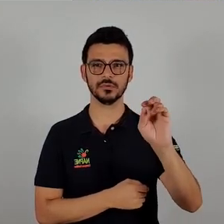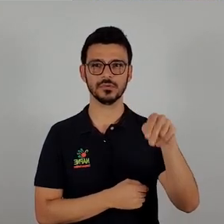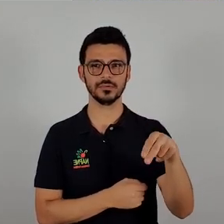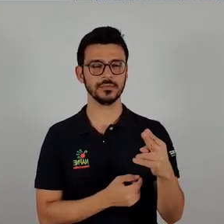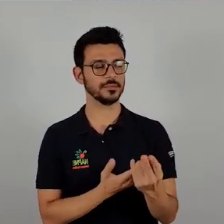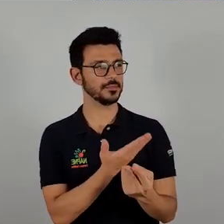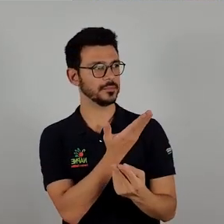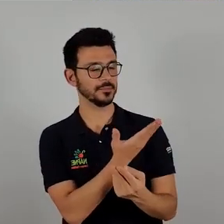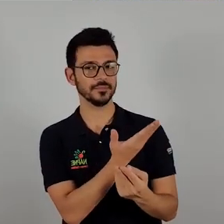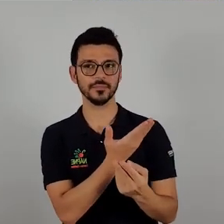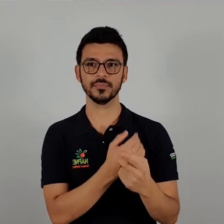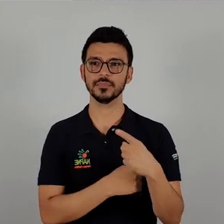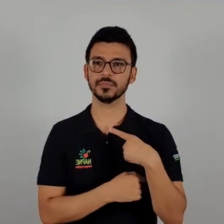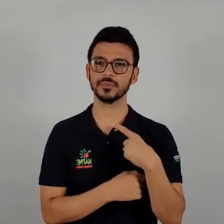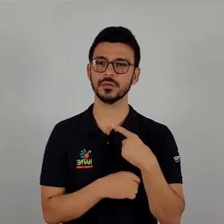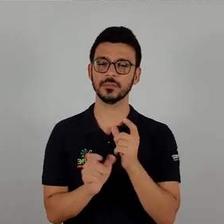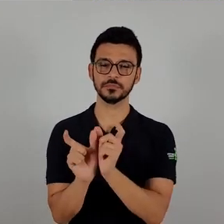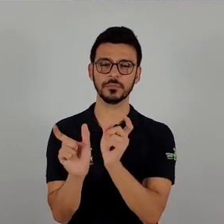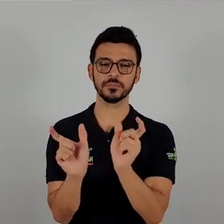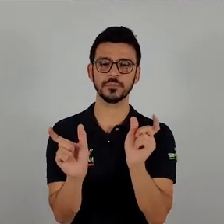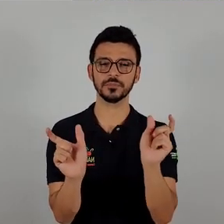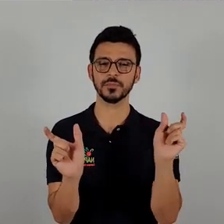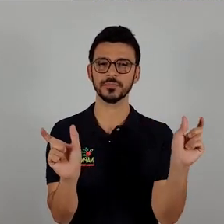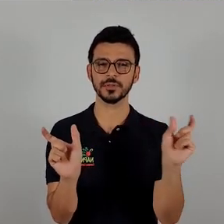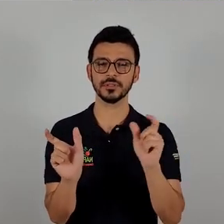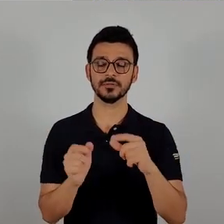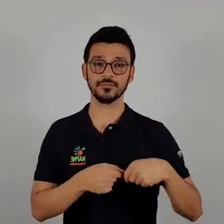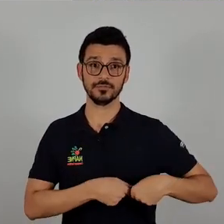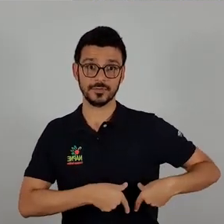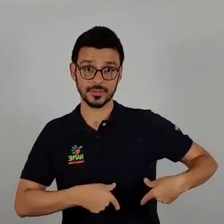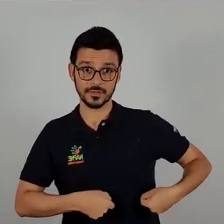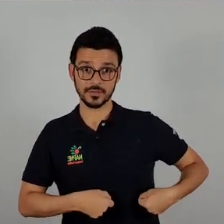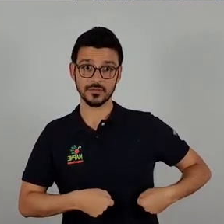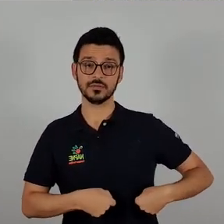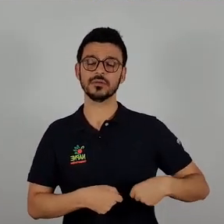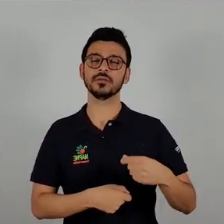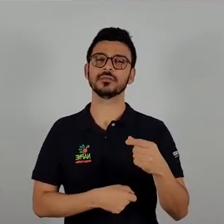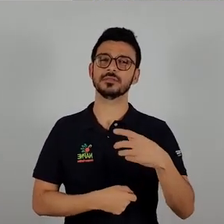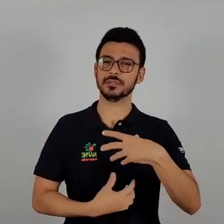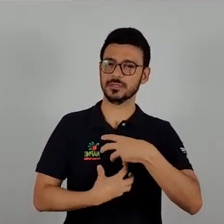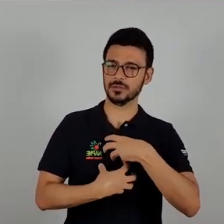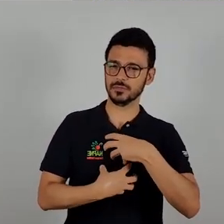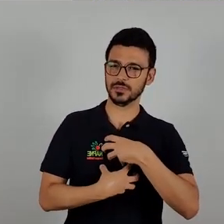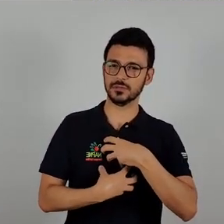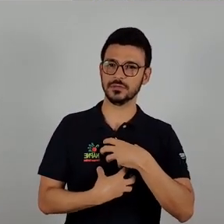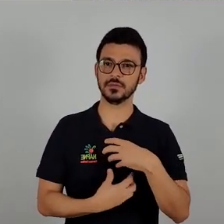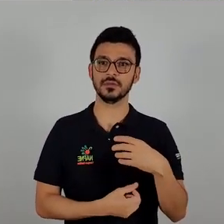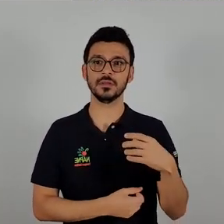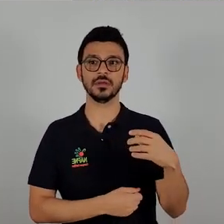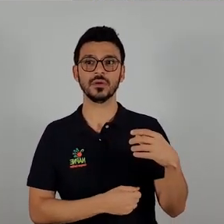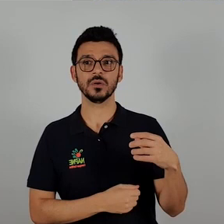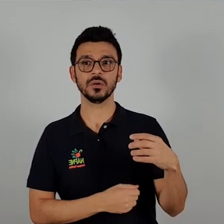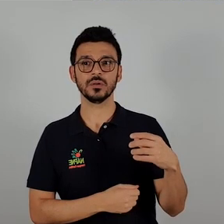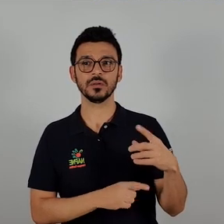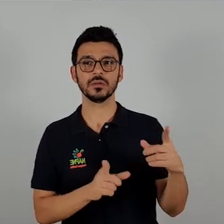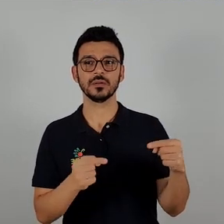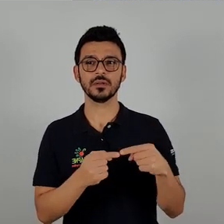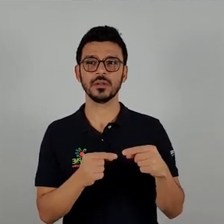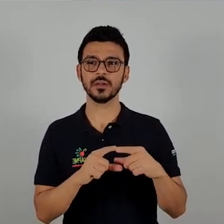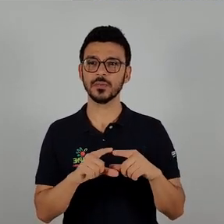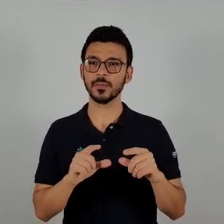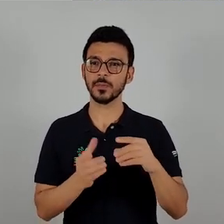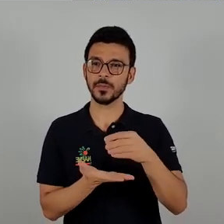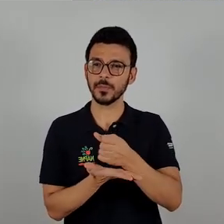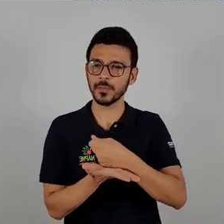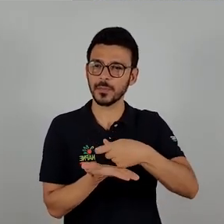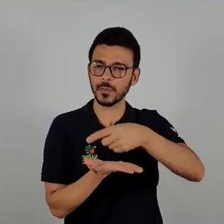Entenderam? As traduções mais ou menos literais também são muito vivas, assim, nessa arte da fitoterapia chinesa. Mas volto a dizer, não é nenhum remédio